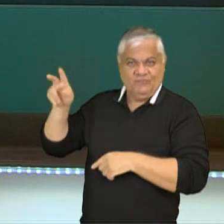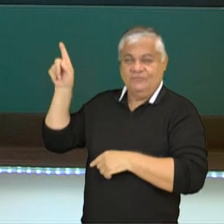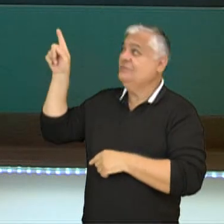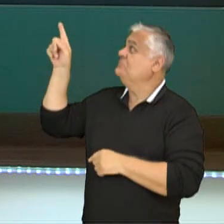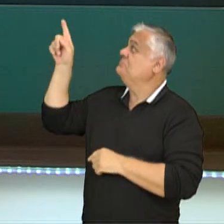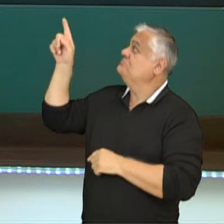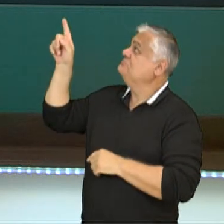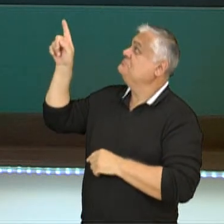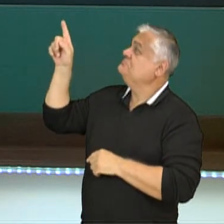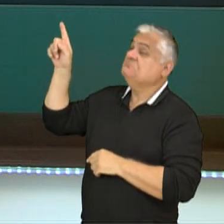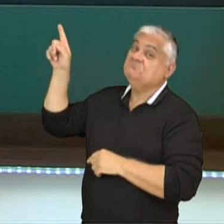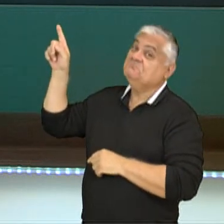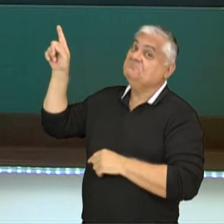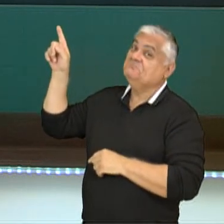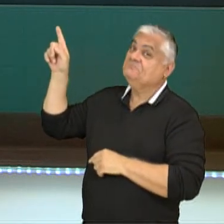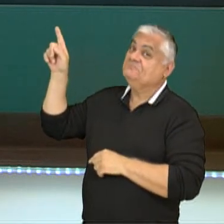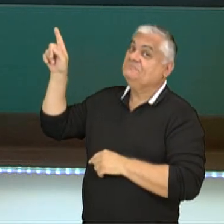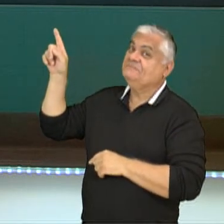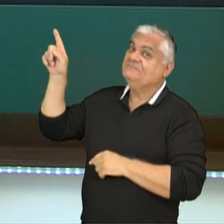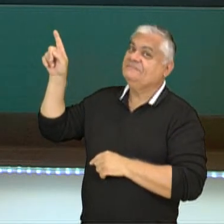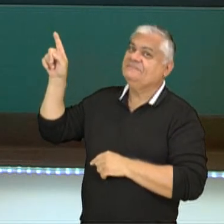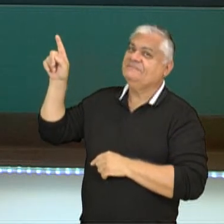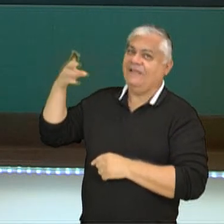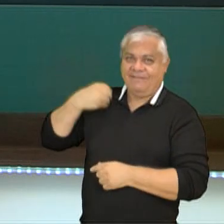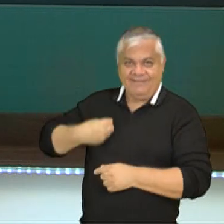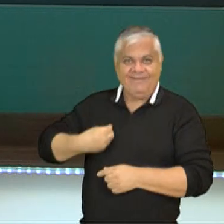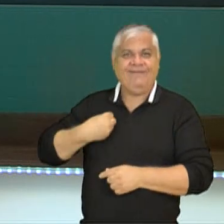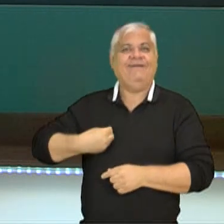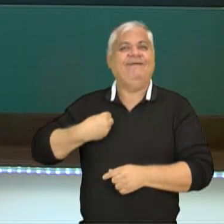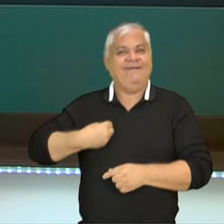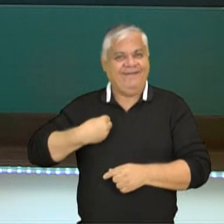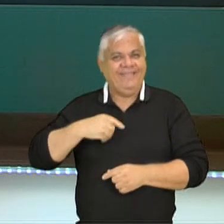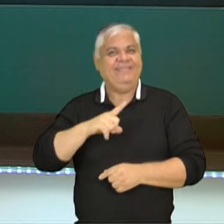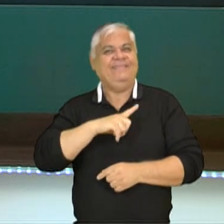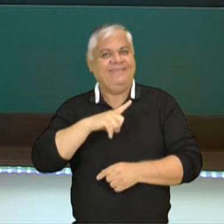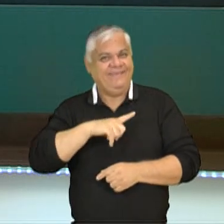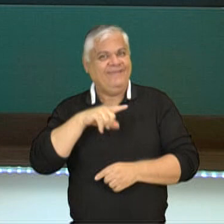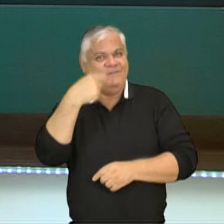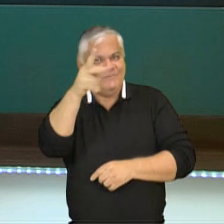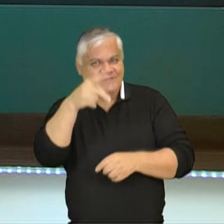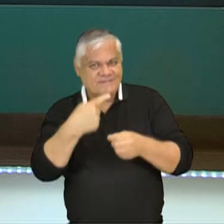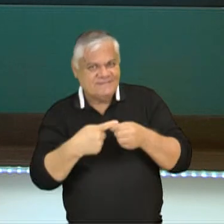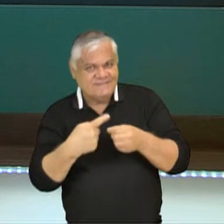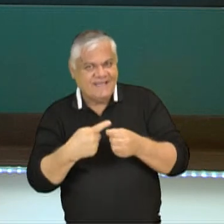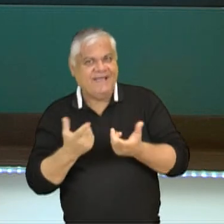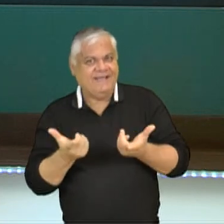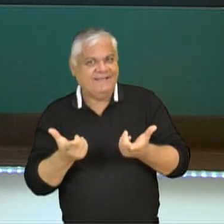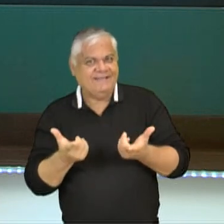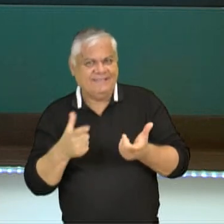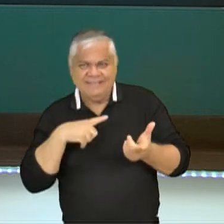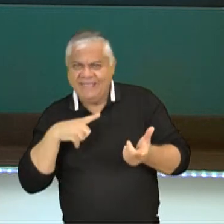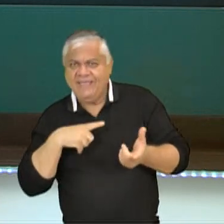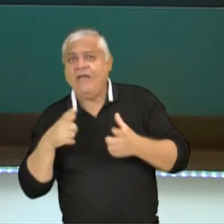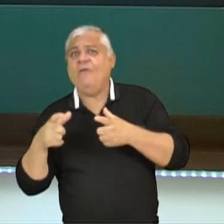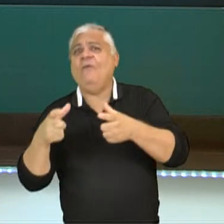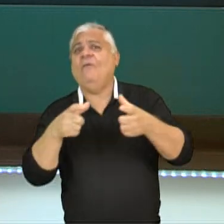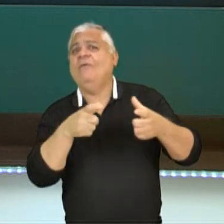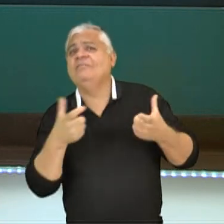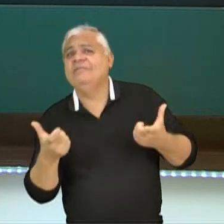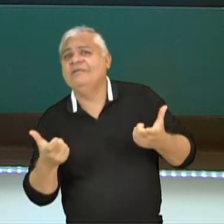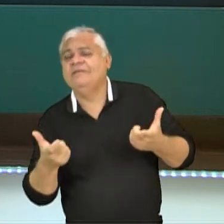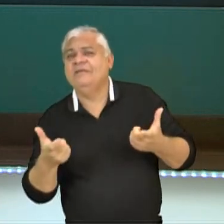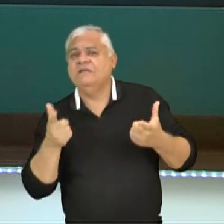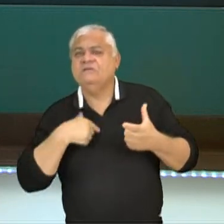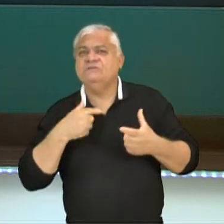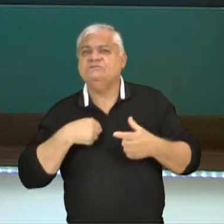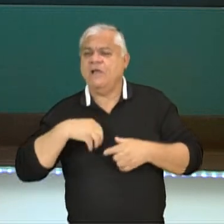lugar? Sabiam que eles ainda existem na sua cidade? Só resta saber onde estão. Será que já